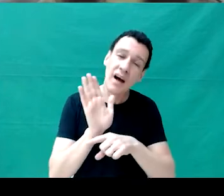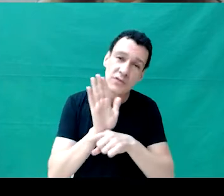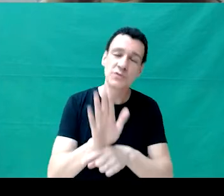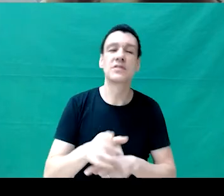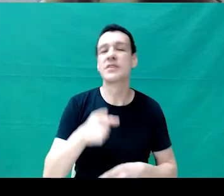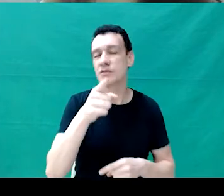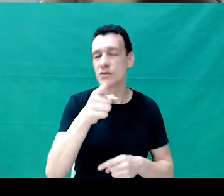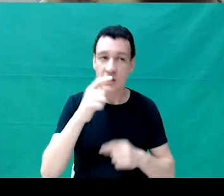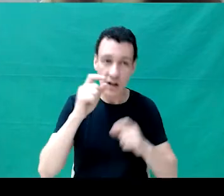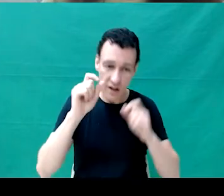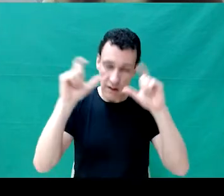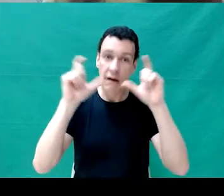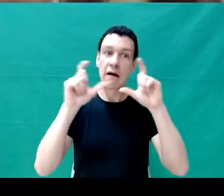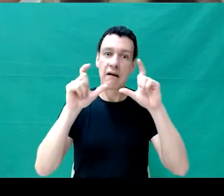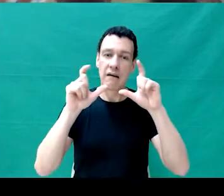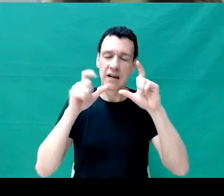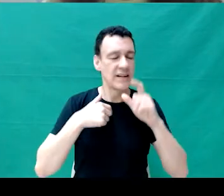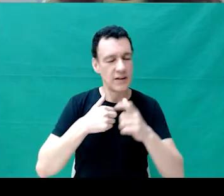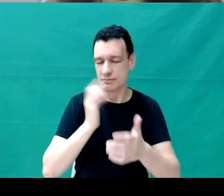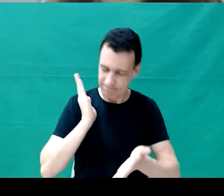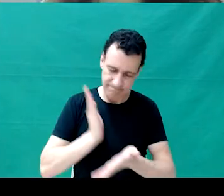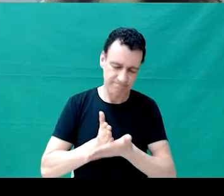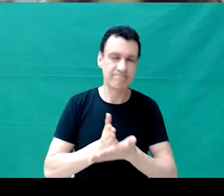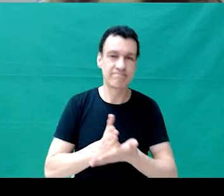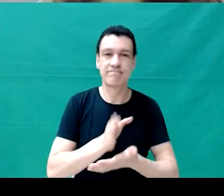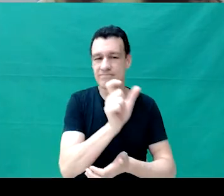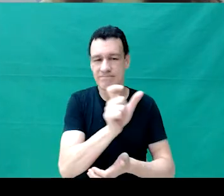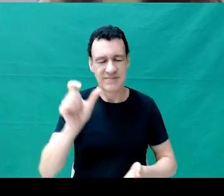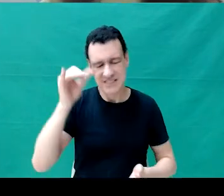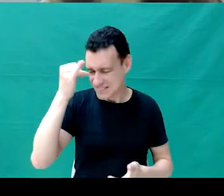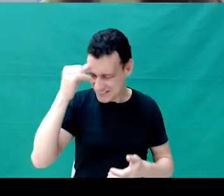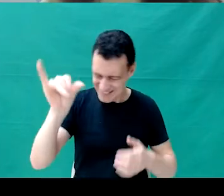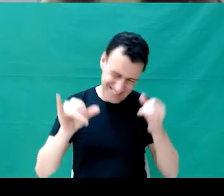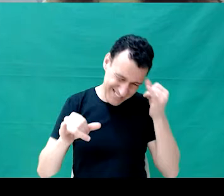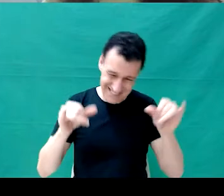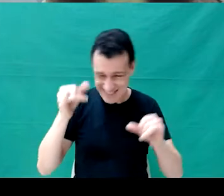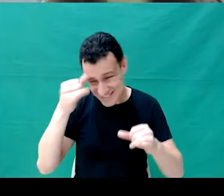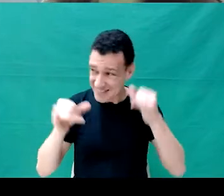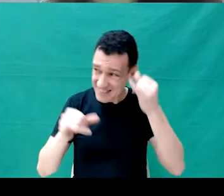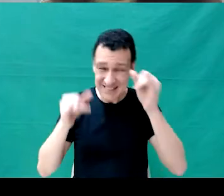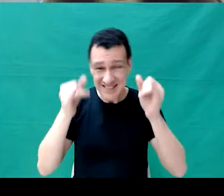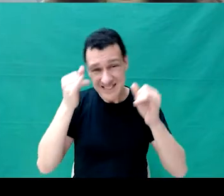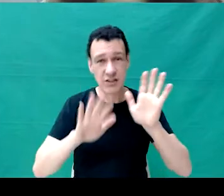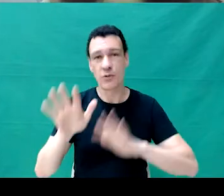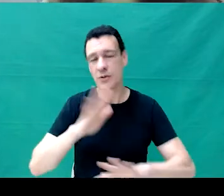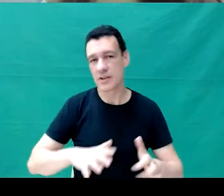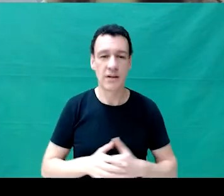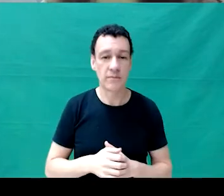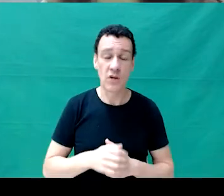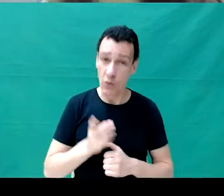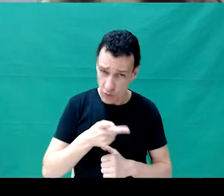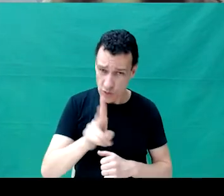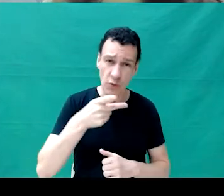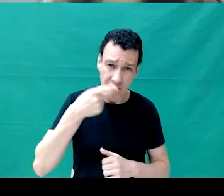o dever de não ser racista sem querer. Você precisa passar isso para frente e falar: a gente não pode continuar